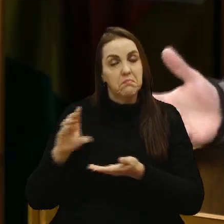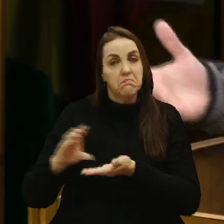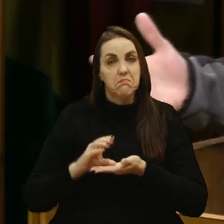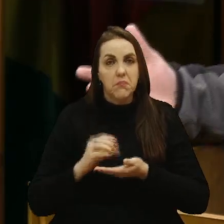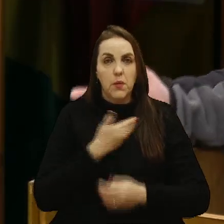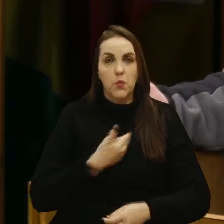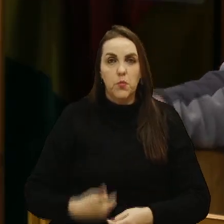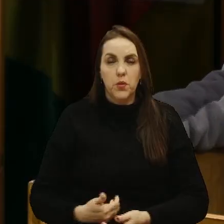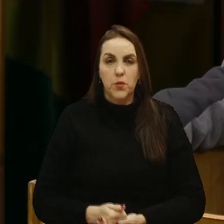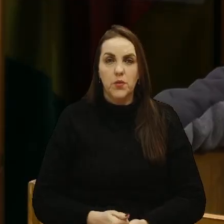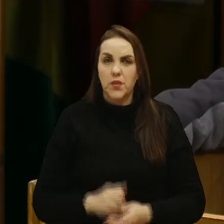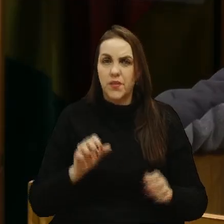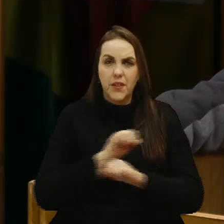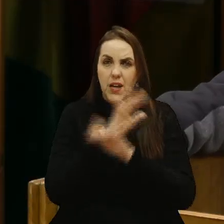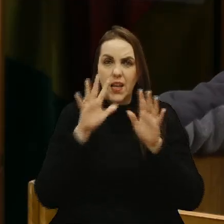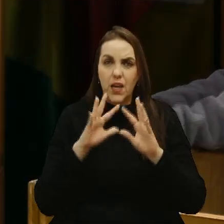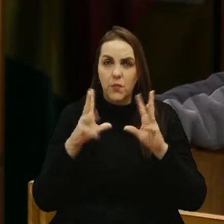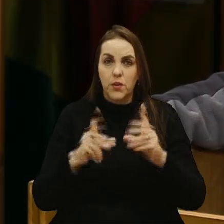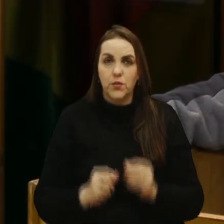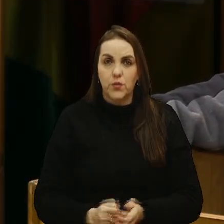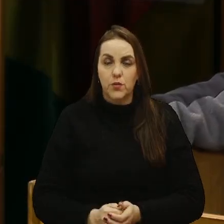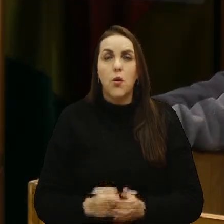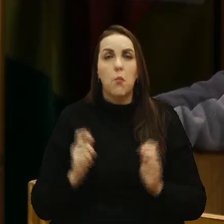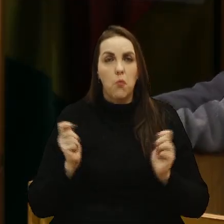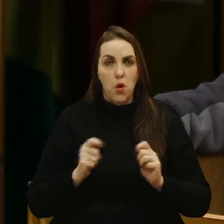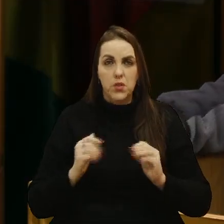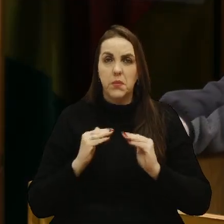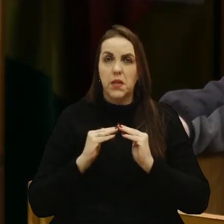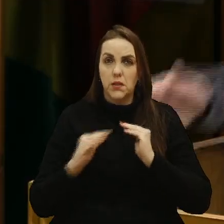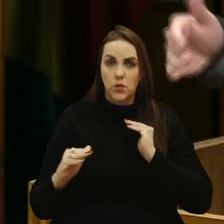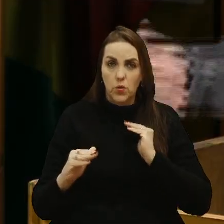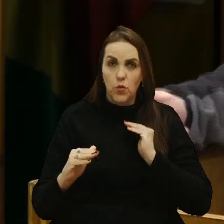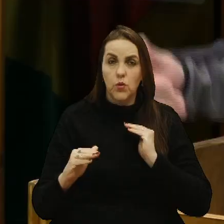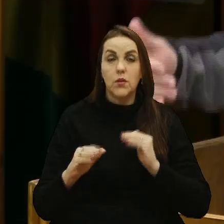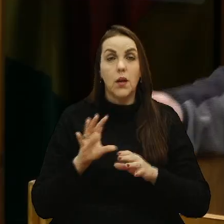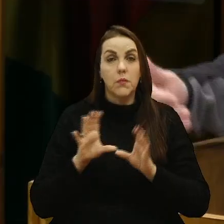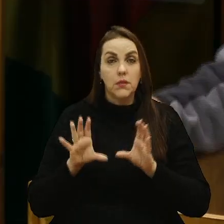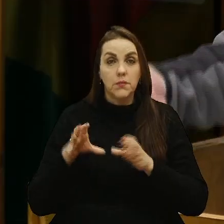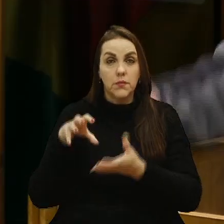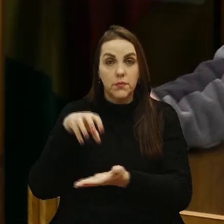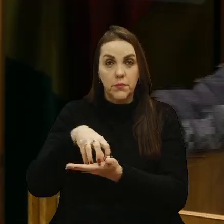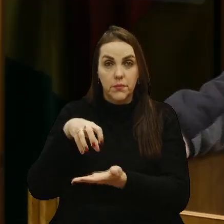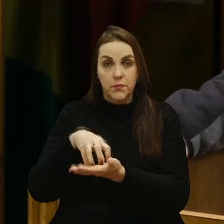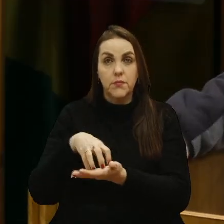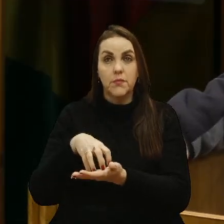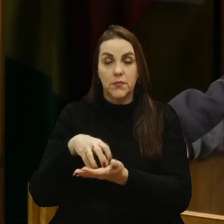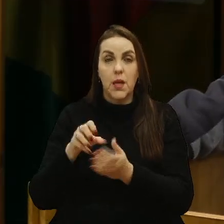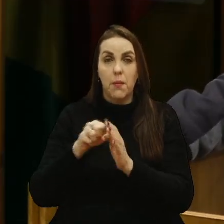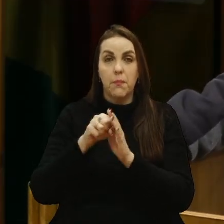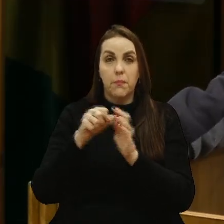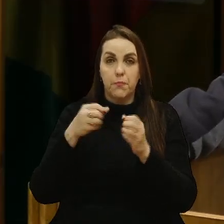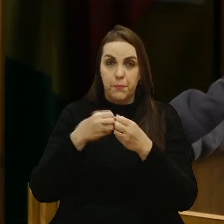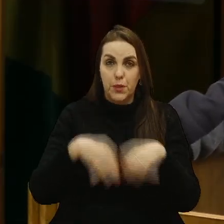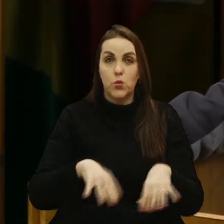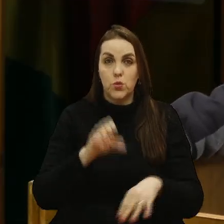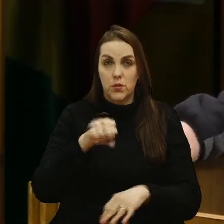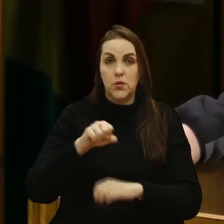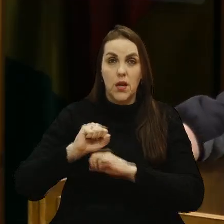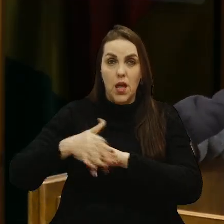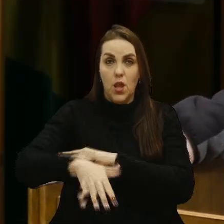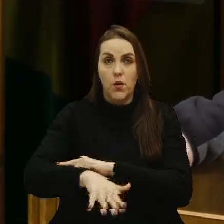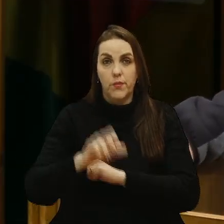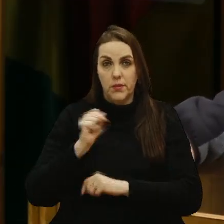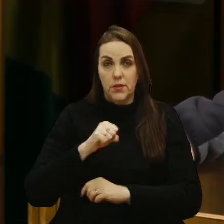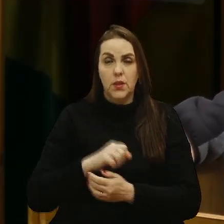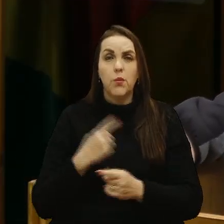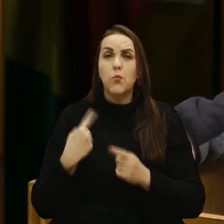tem que ficar claro para todos nós aqui. A gente pode ter divergência ou não, a agência de Galópolis é uma agência que dá prejuízo. E qual é a concepção que ela